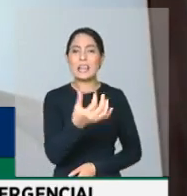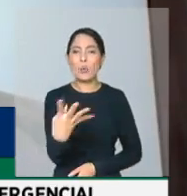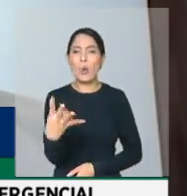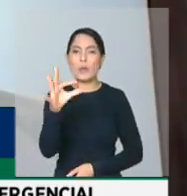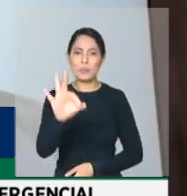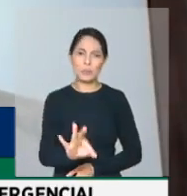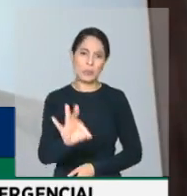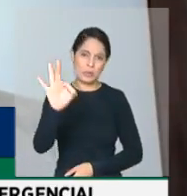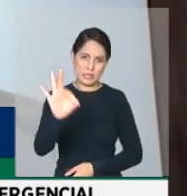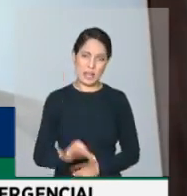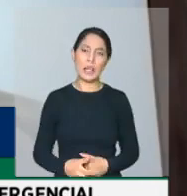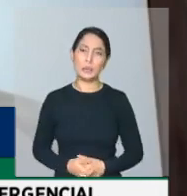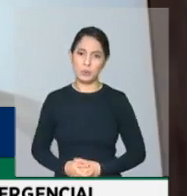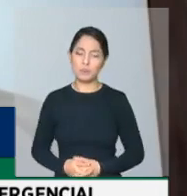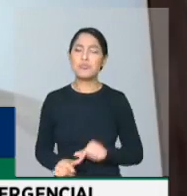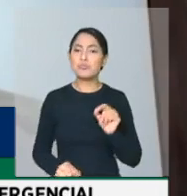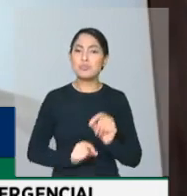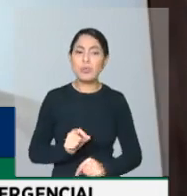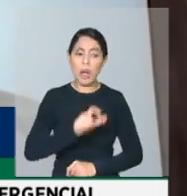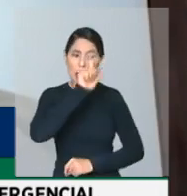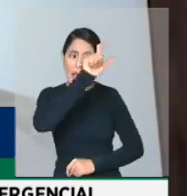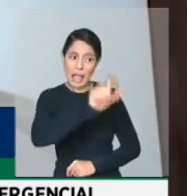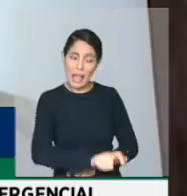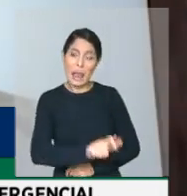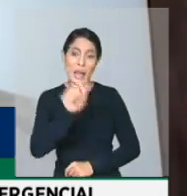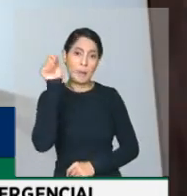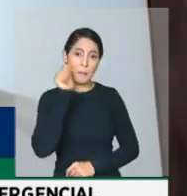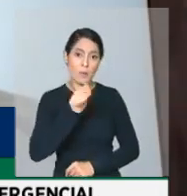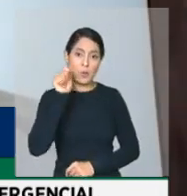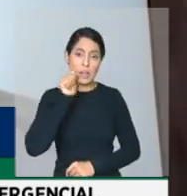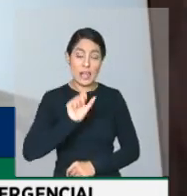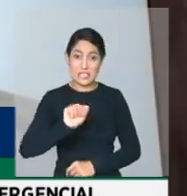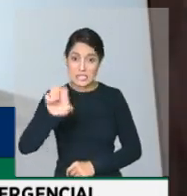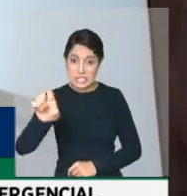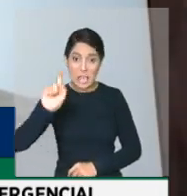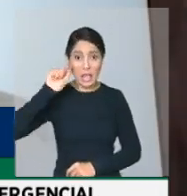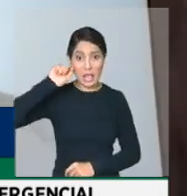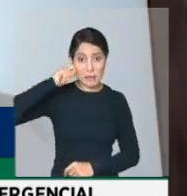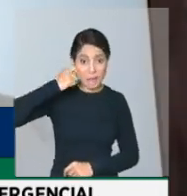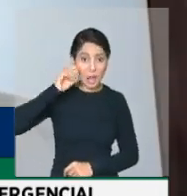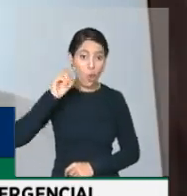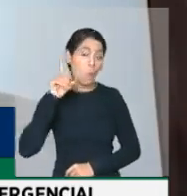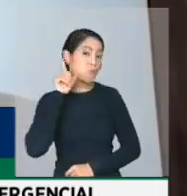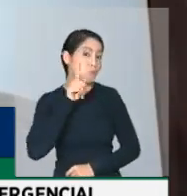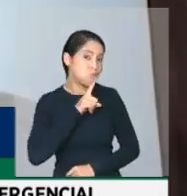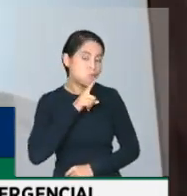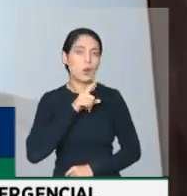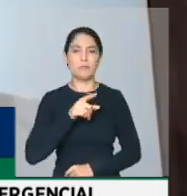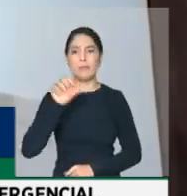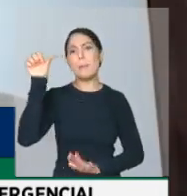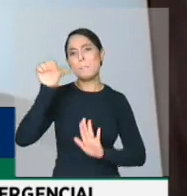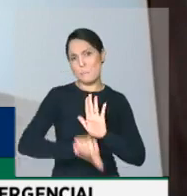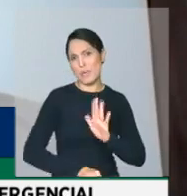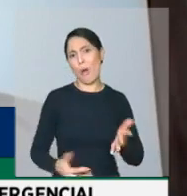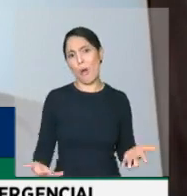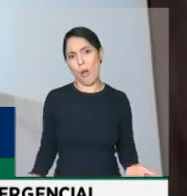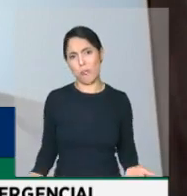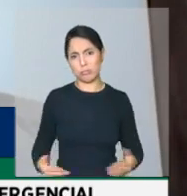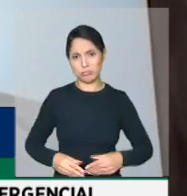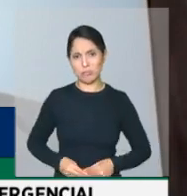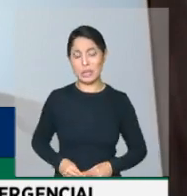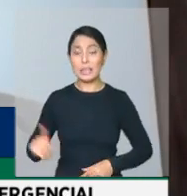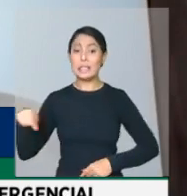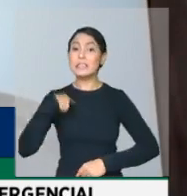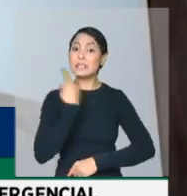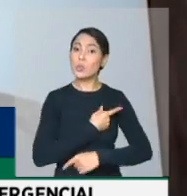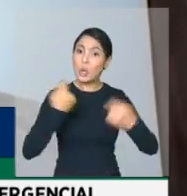64,4% quando a chefe de família é uma mulher parda ou preta. Assim, não poderíamos deixar de nos posicionarmos